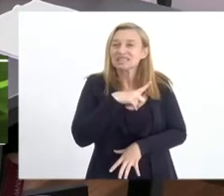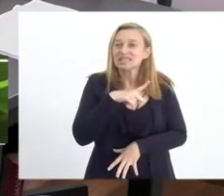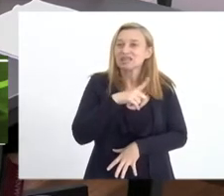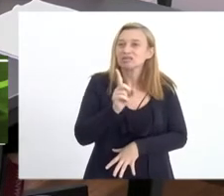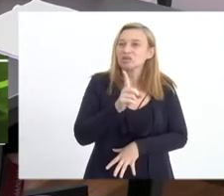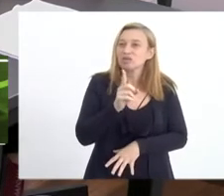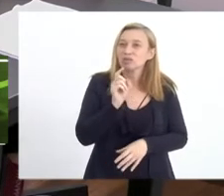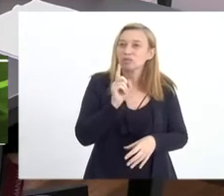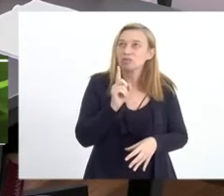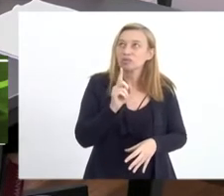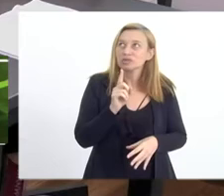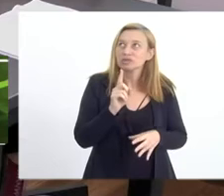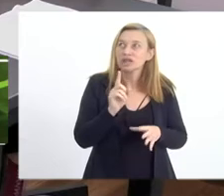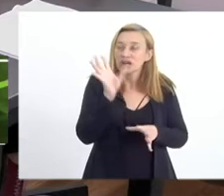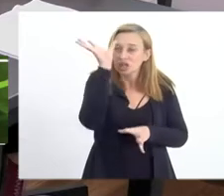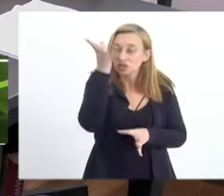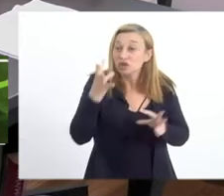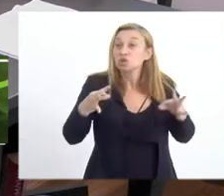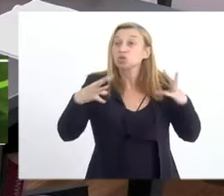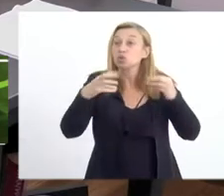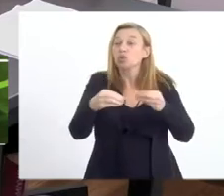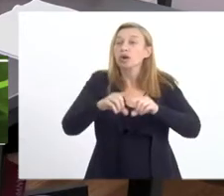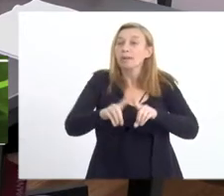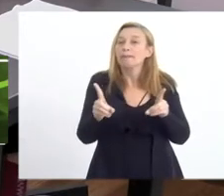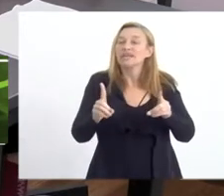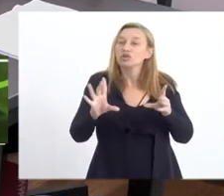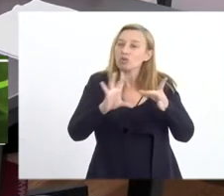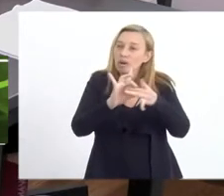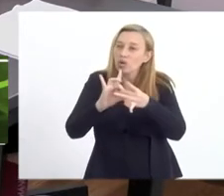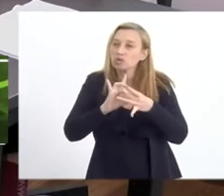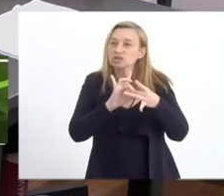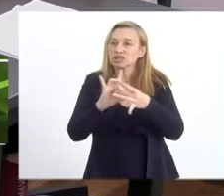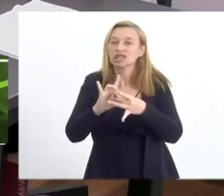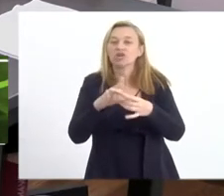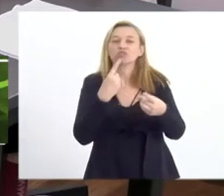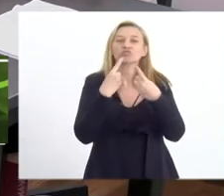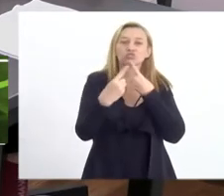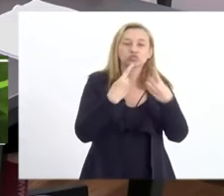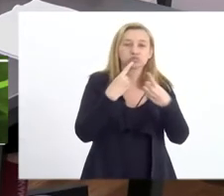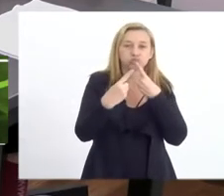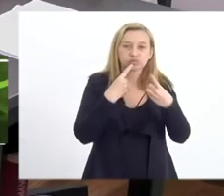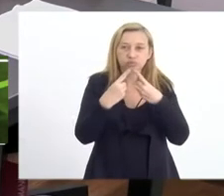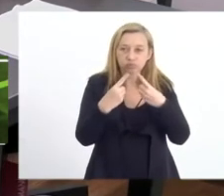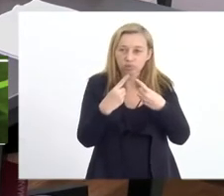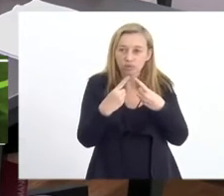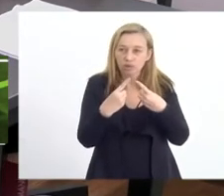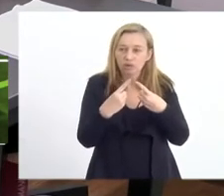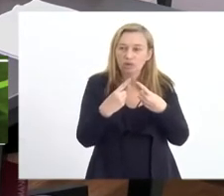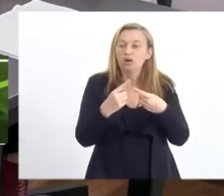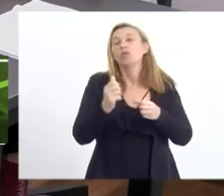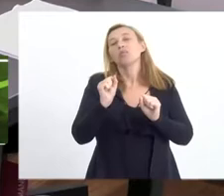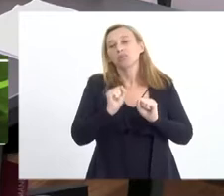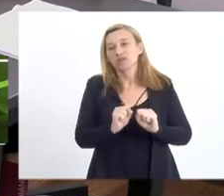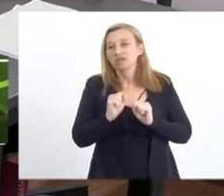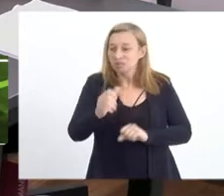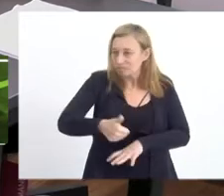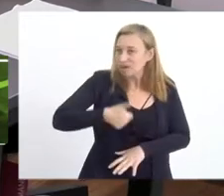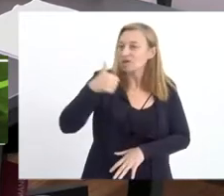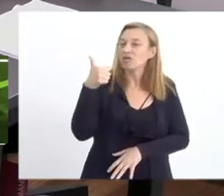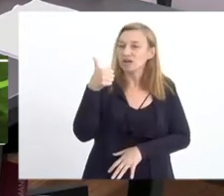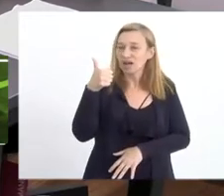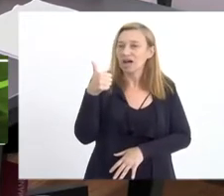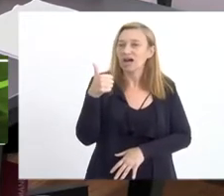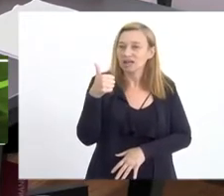vamos sanar todos, mas com a unificação desse debate e a união de todos, podemos melhorar muito